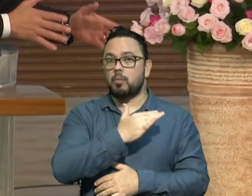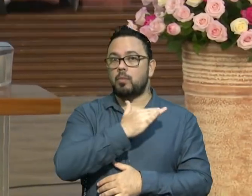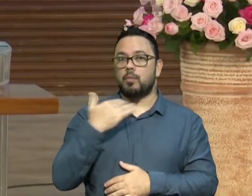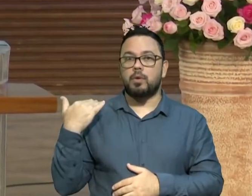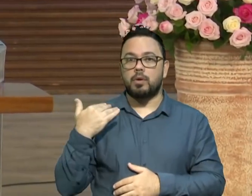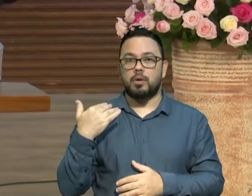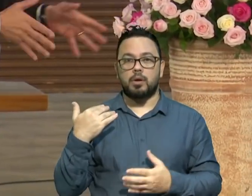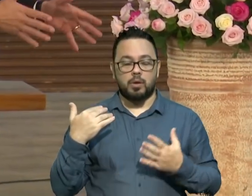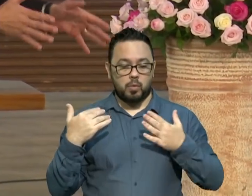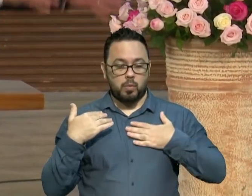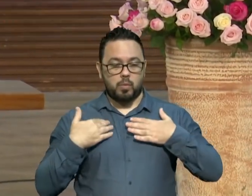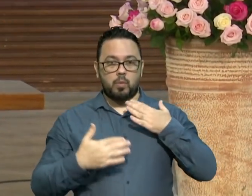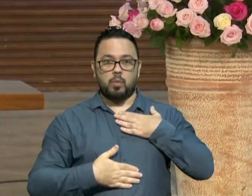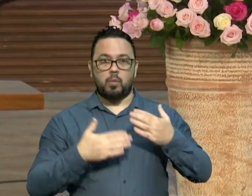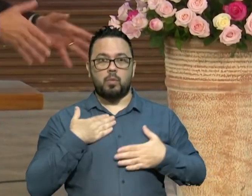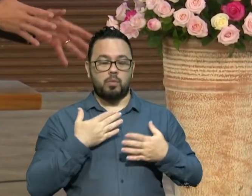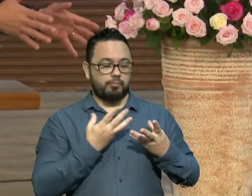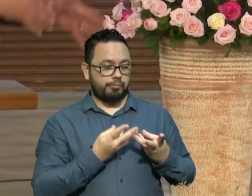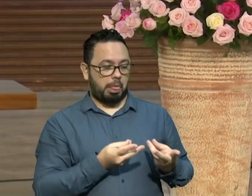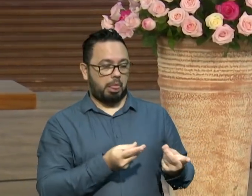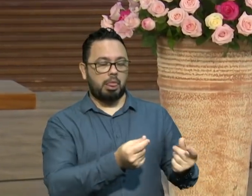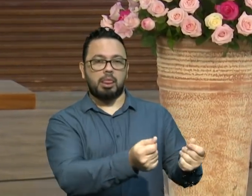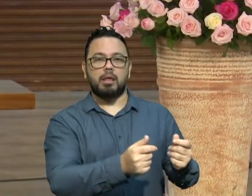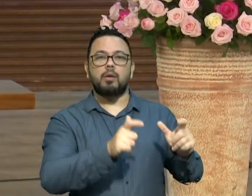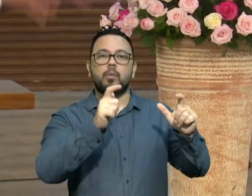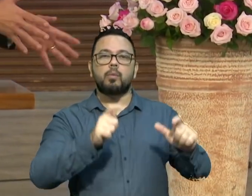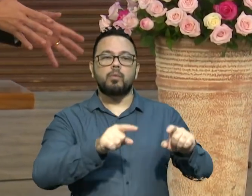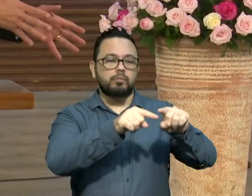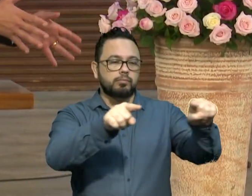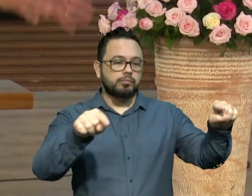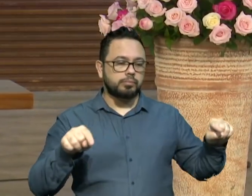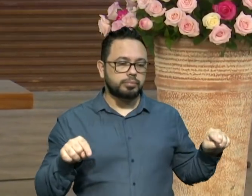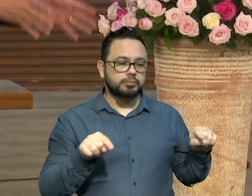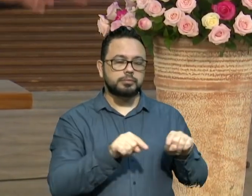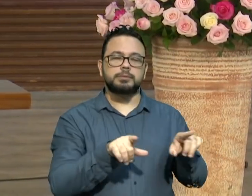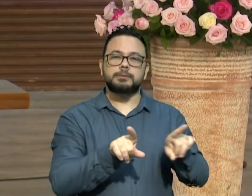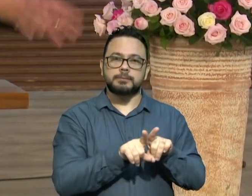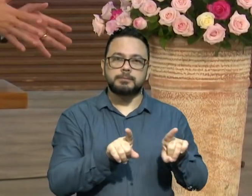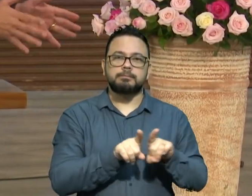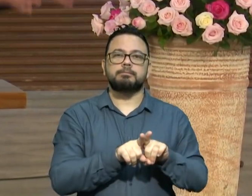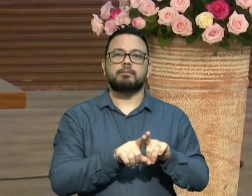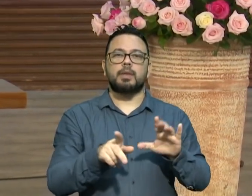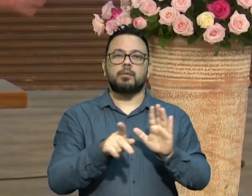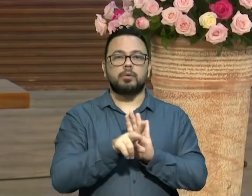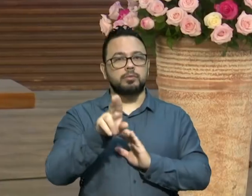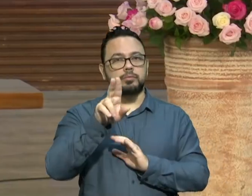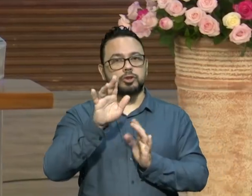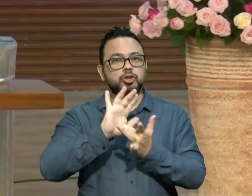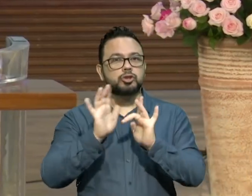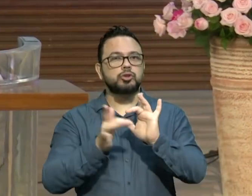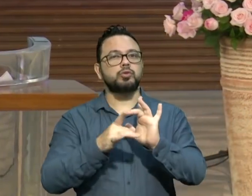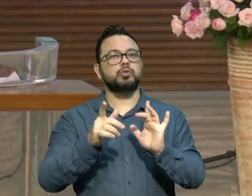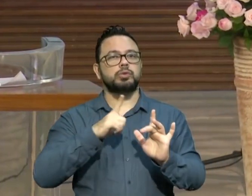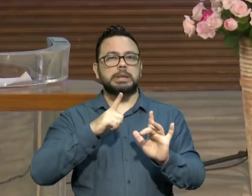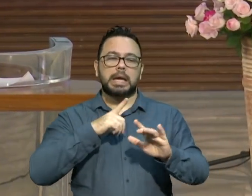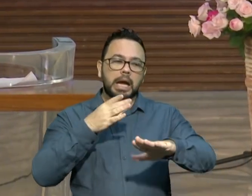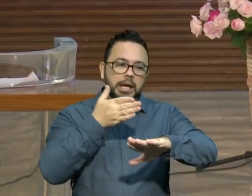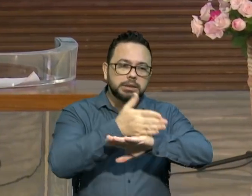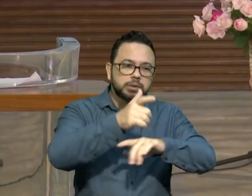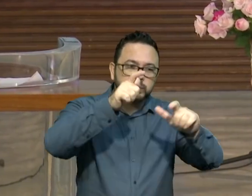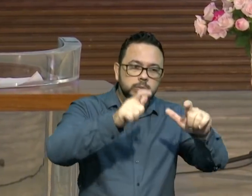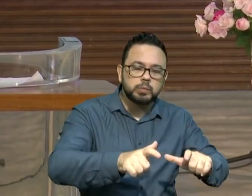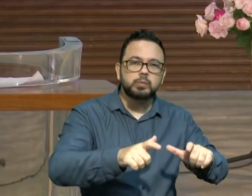para o pó para Sepultura lugar dos Mortos chamado também de inferno e Jesus tem as chaves e Jesus a tirar a